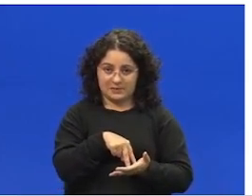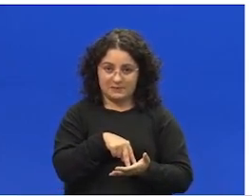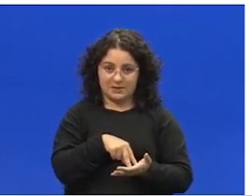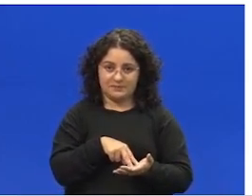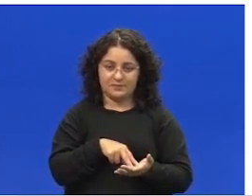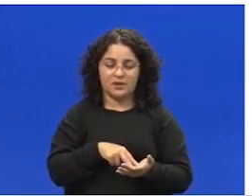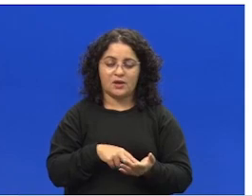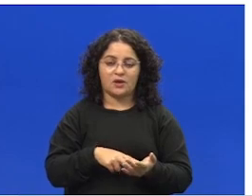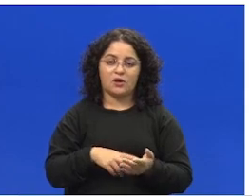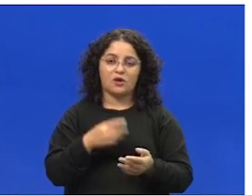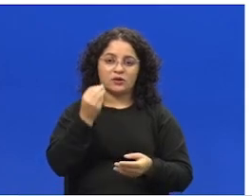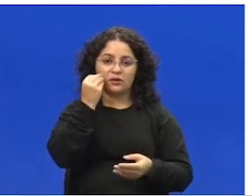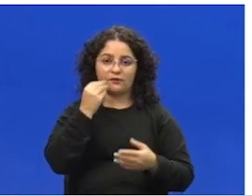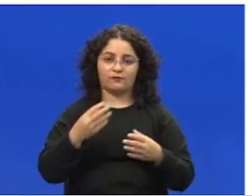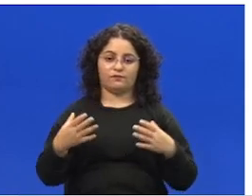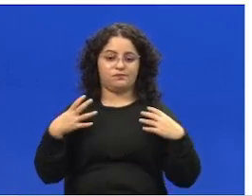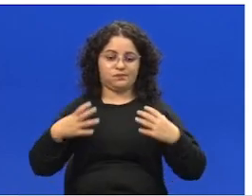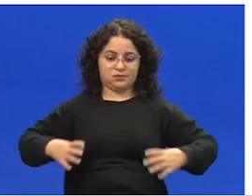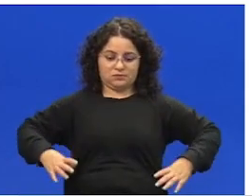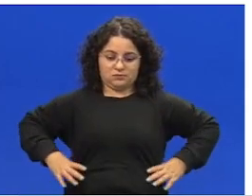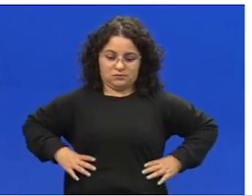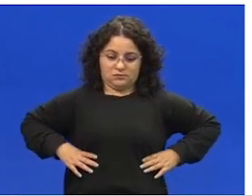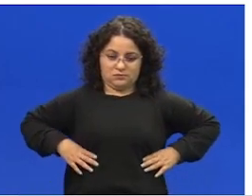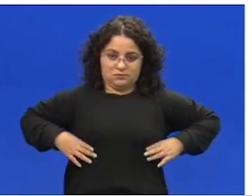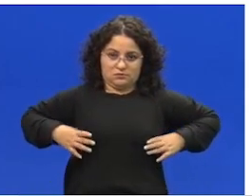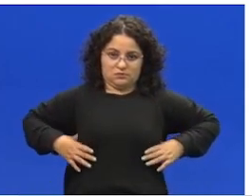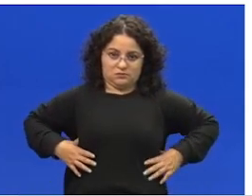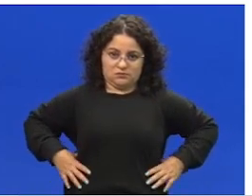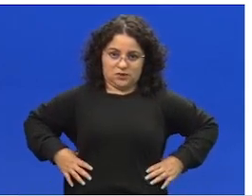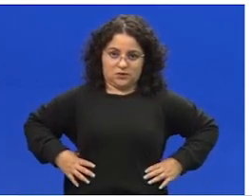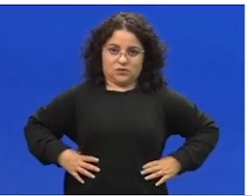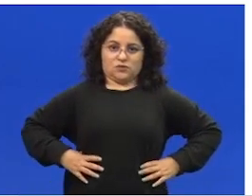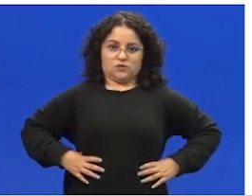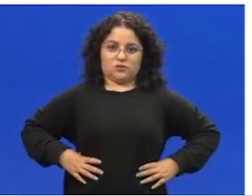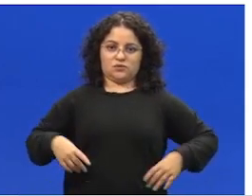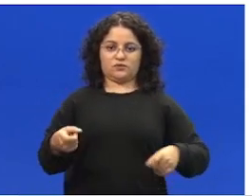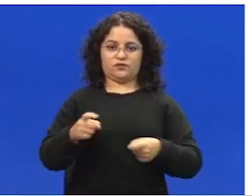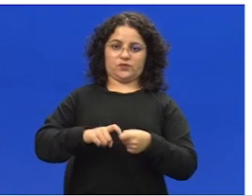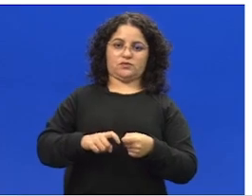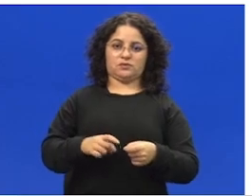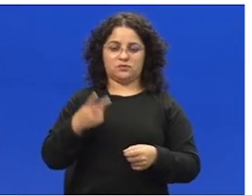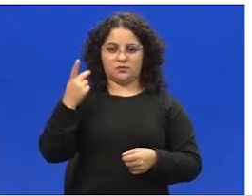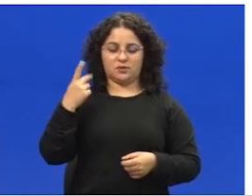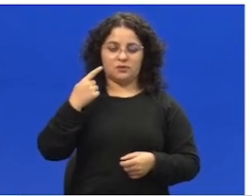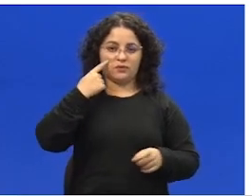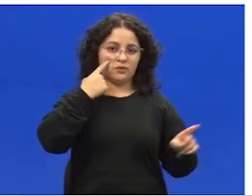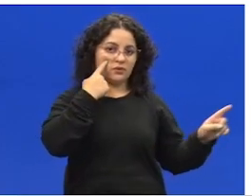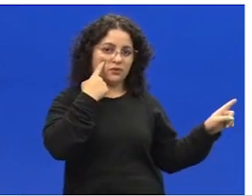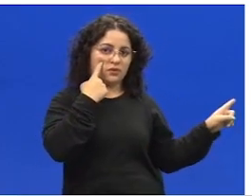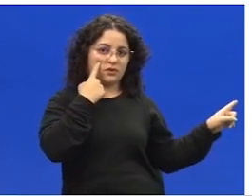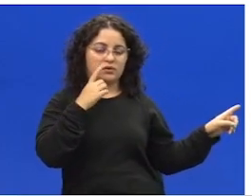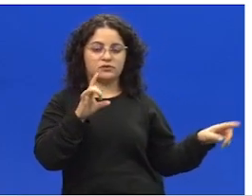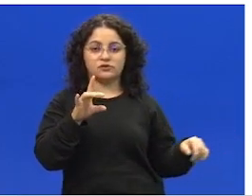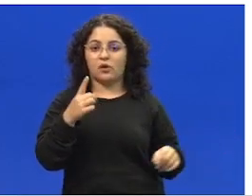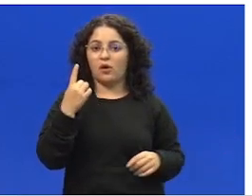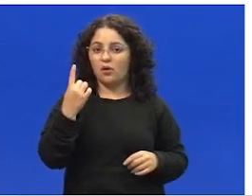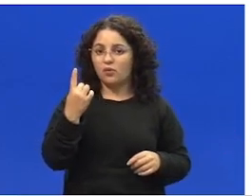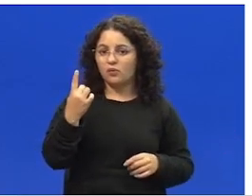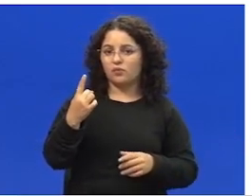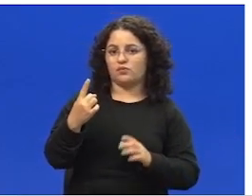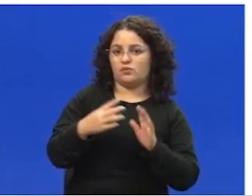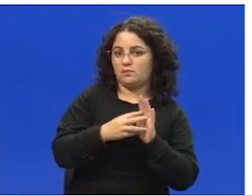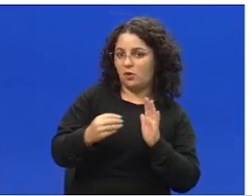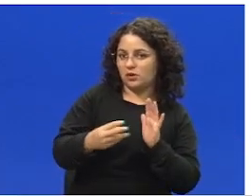Nessa estabilização, nós fazemos o uso de coletes. Este na imagem é apenas um dos modelos